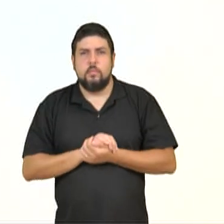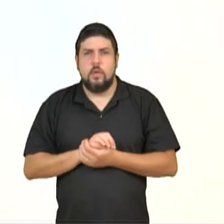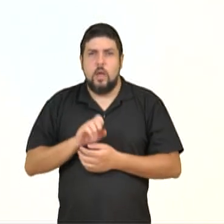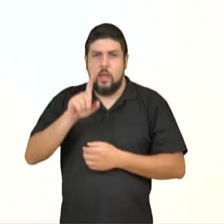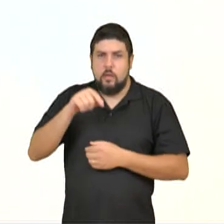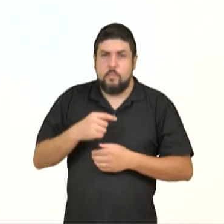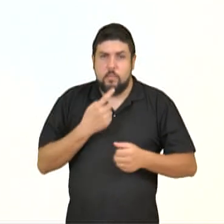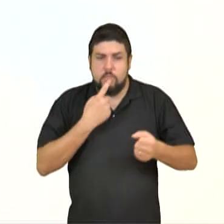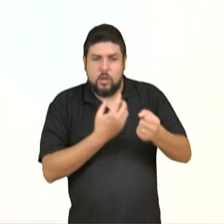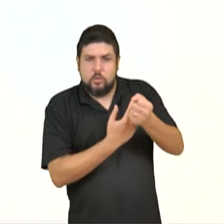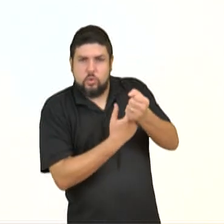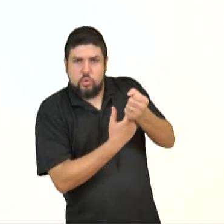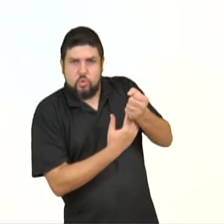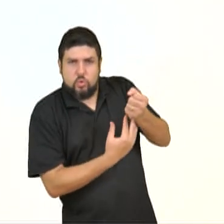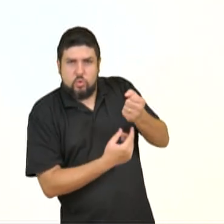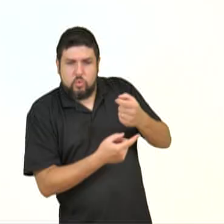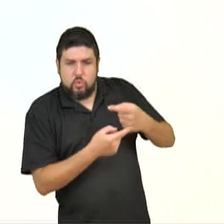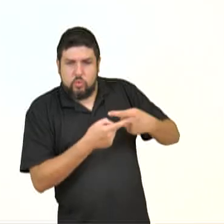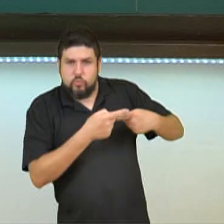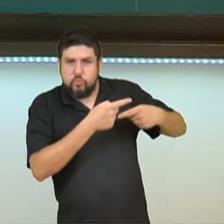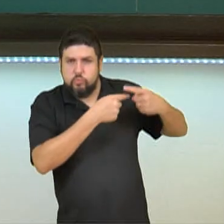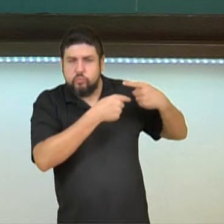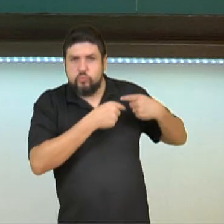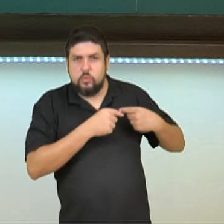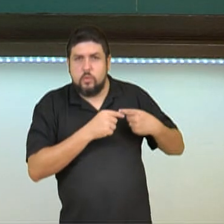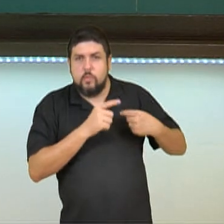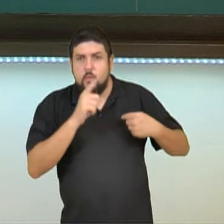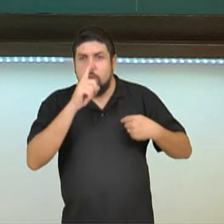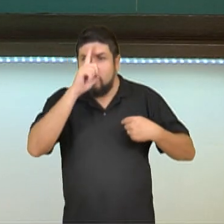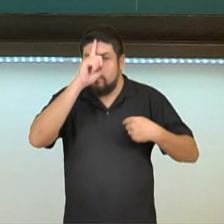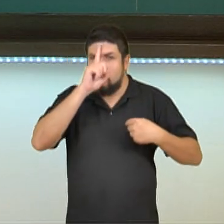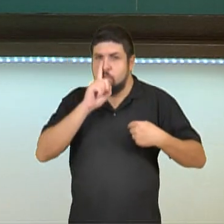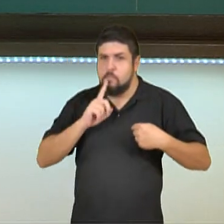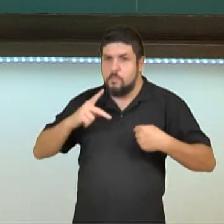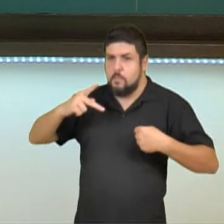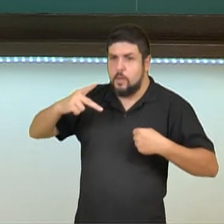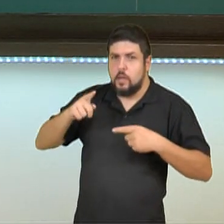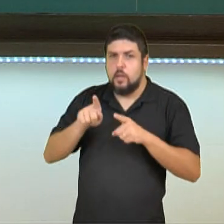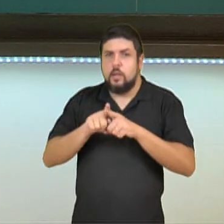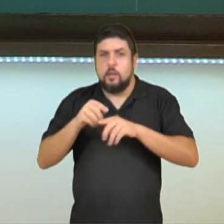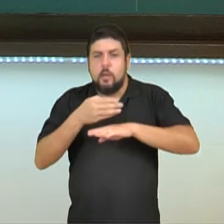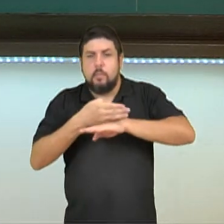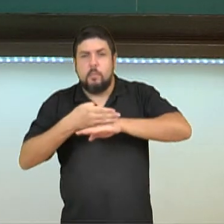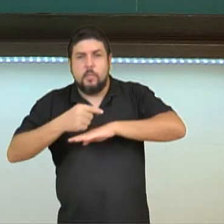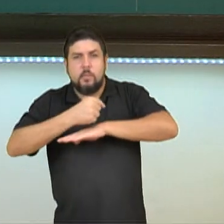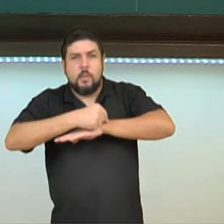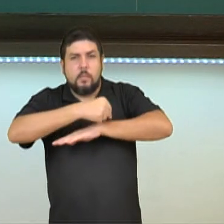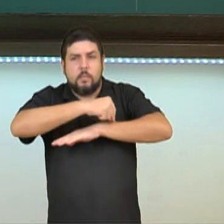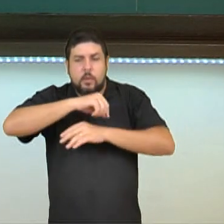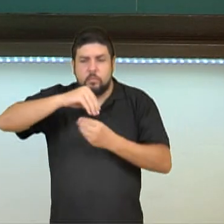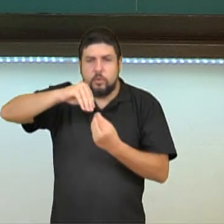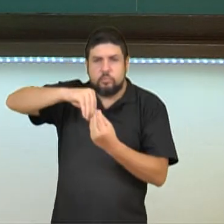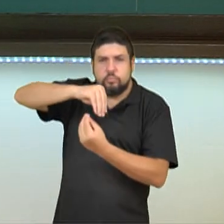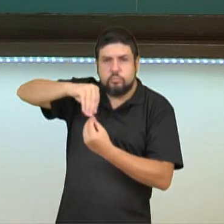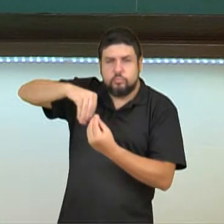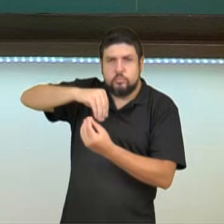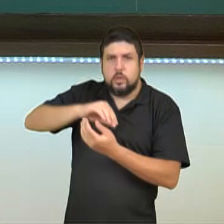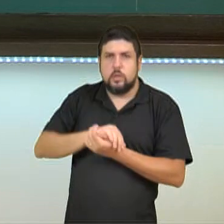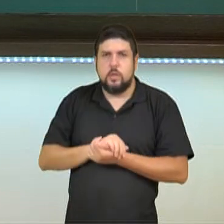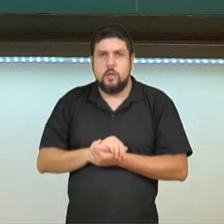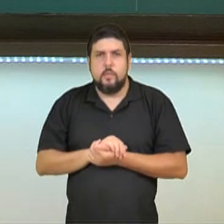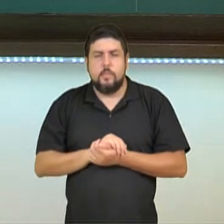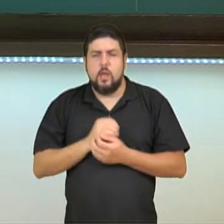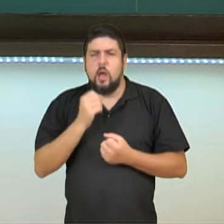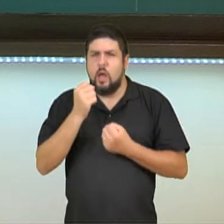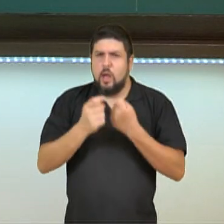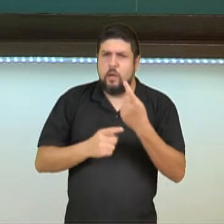nosso sangue, formado pelo plasma sanguíneo e glóbulos brancos. Muitas vezes nessa linfa tem toxinas,